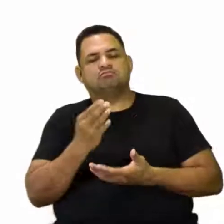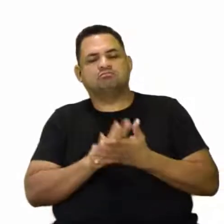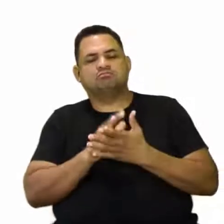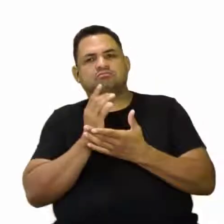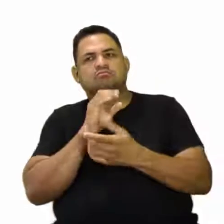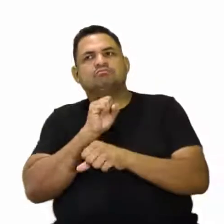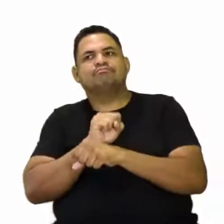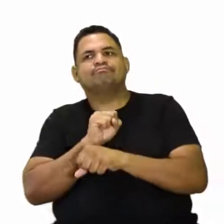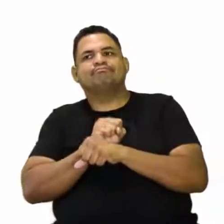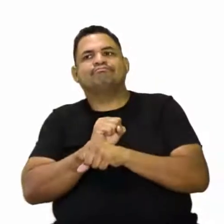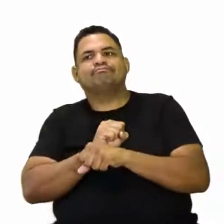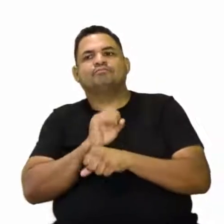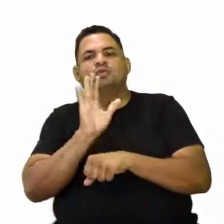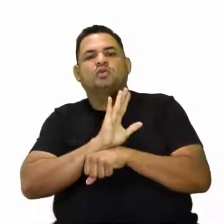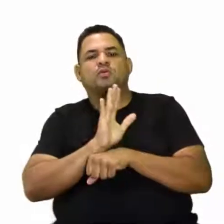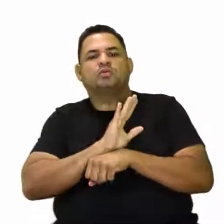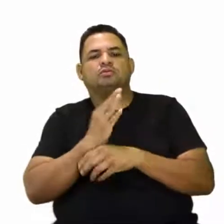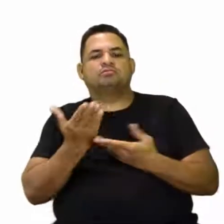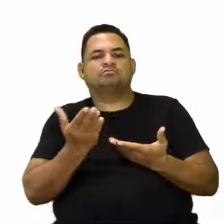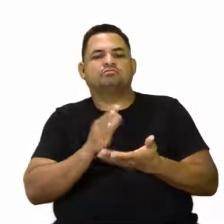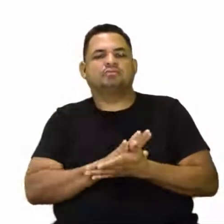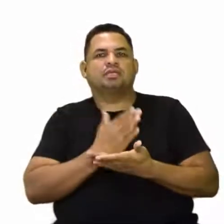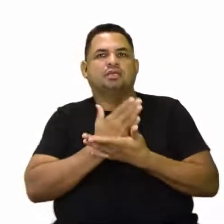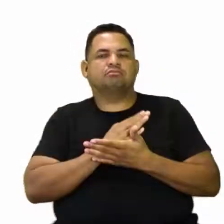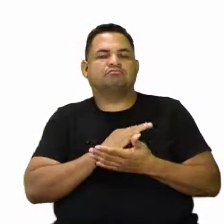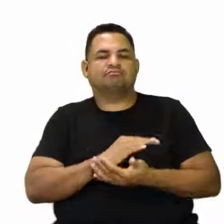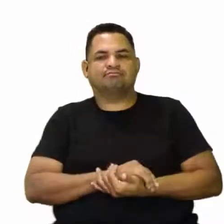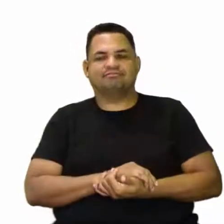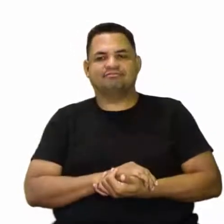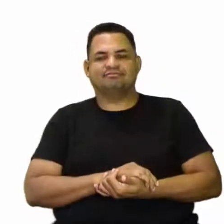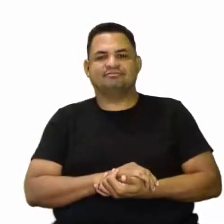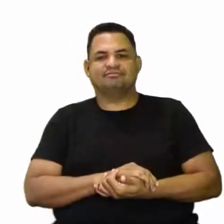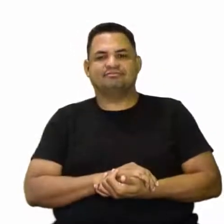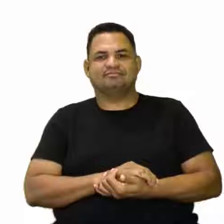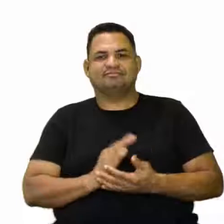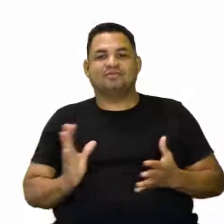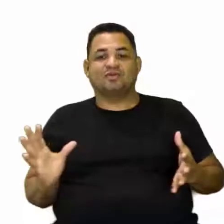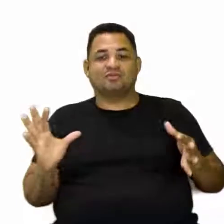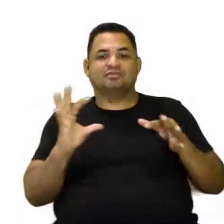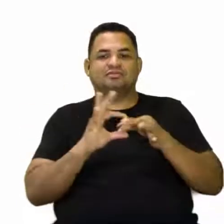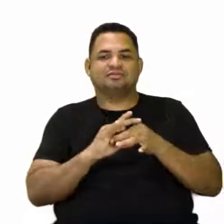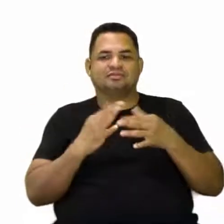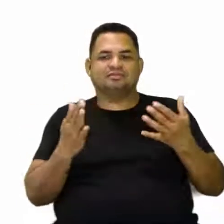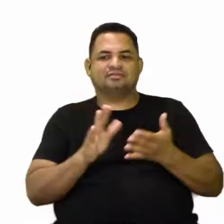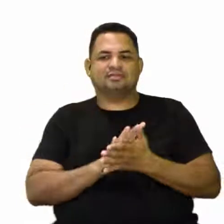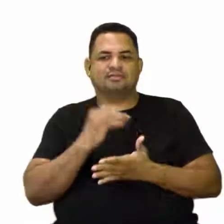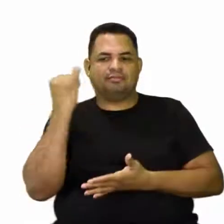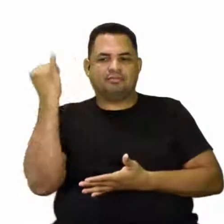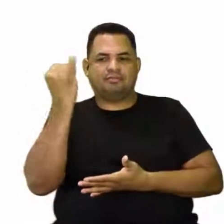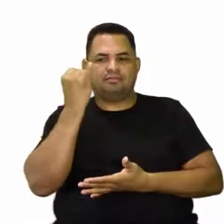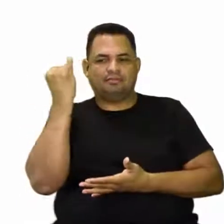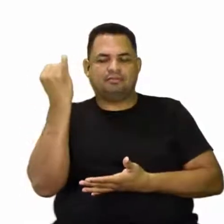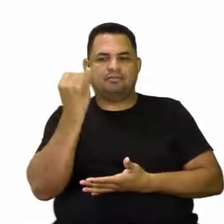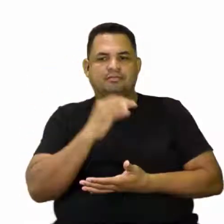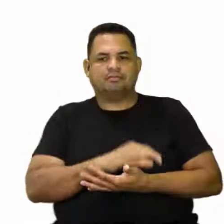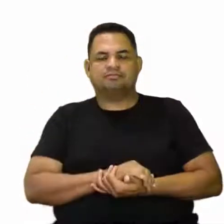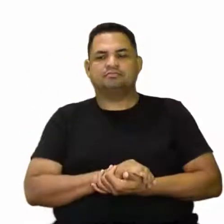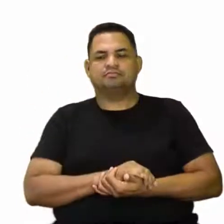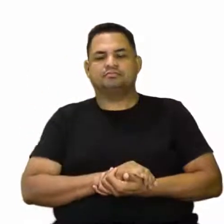esperando o filme começar e o filme terminou e não começou? Olha lá, né? Contexto. Olha como é que é importante a questão